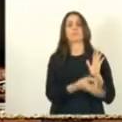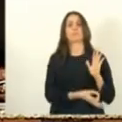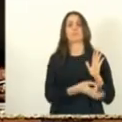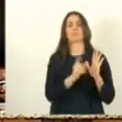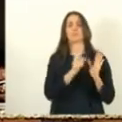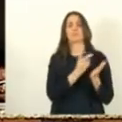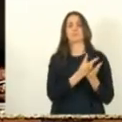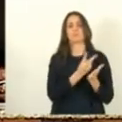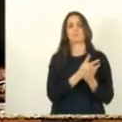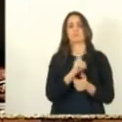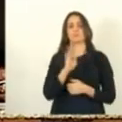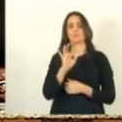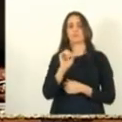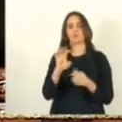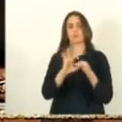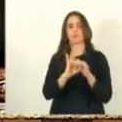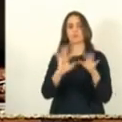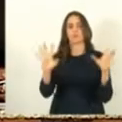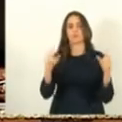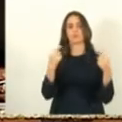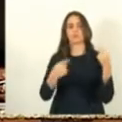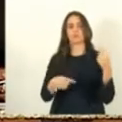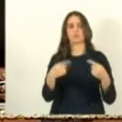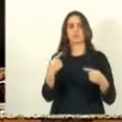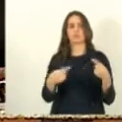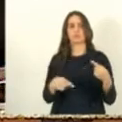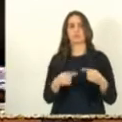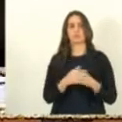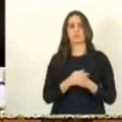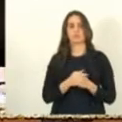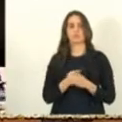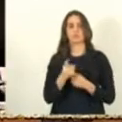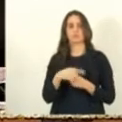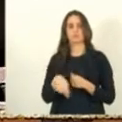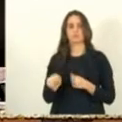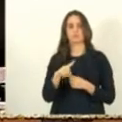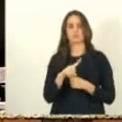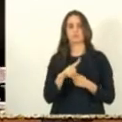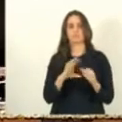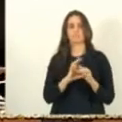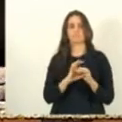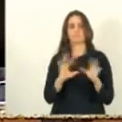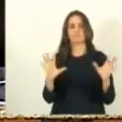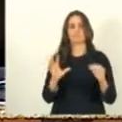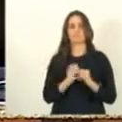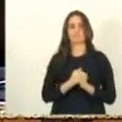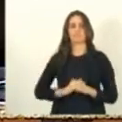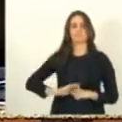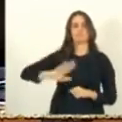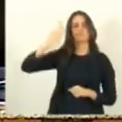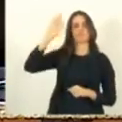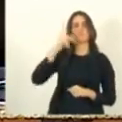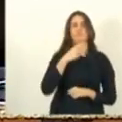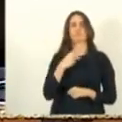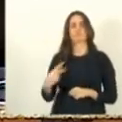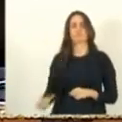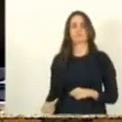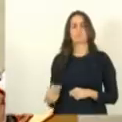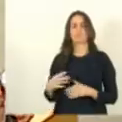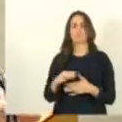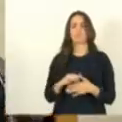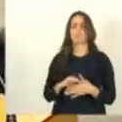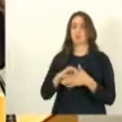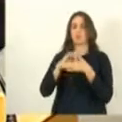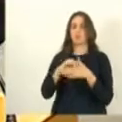veto. Coloco a matéria, nesse momento, o parecer da Comissão de Justiça em discussão. Senhor presidente. Ouço o líder do